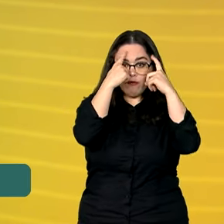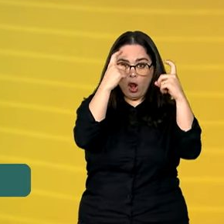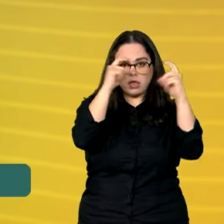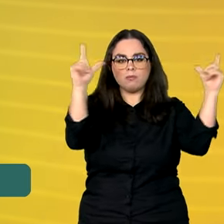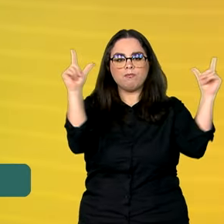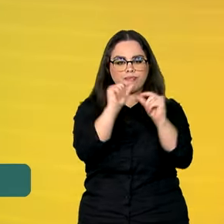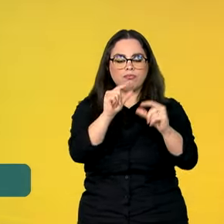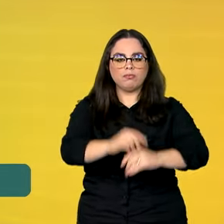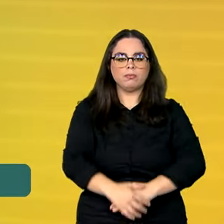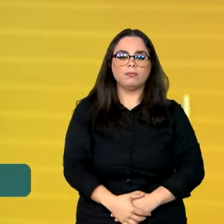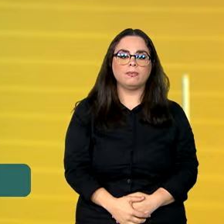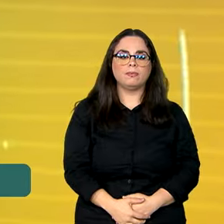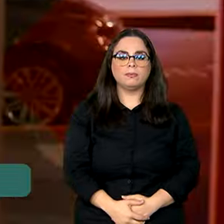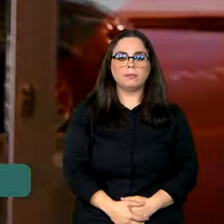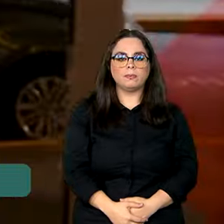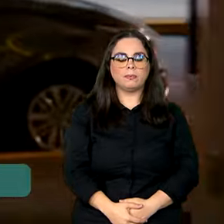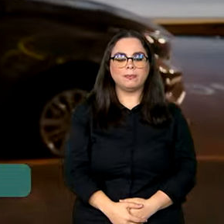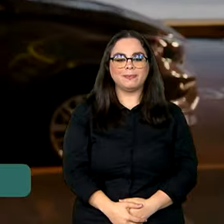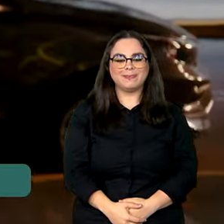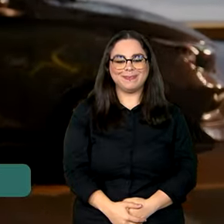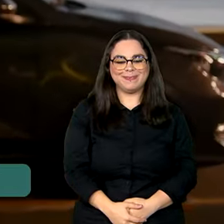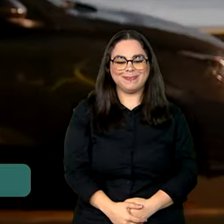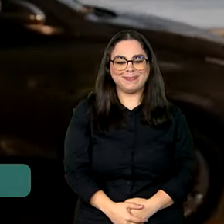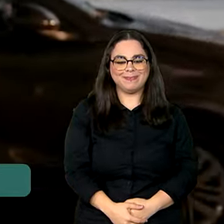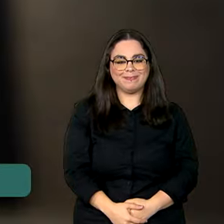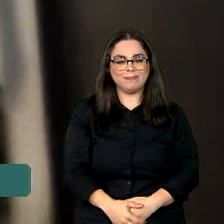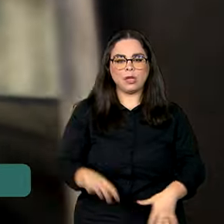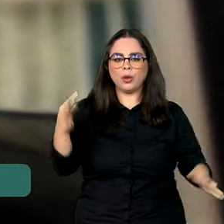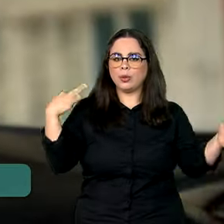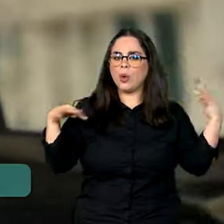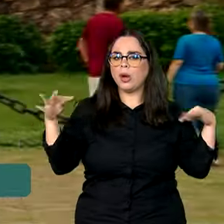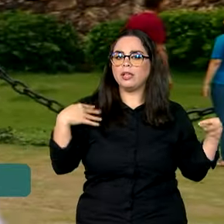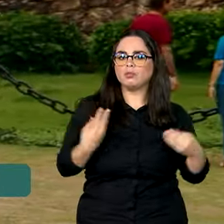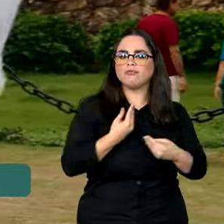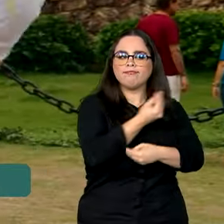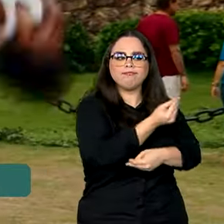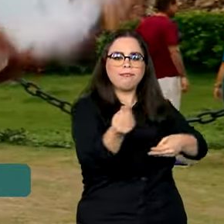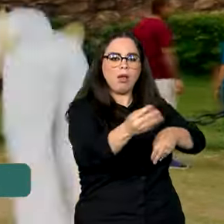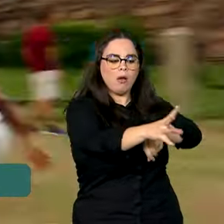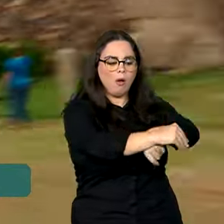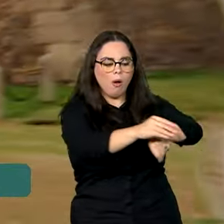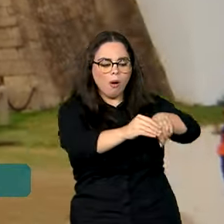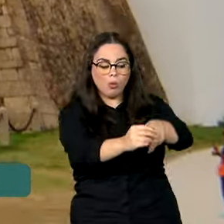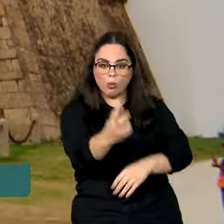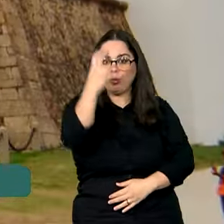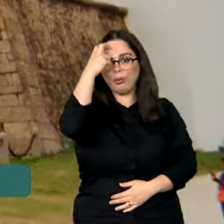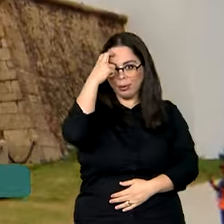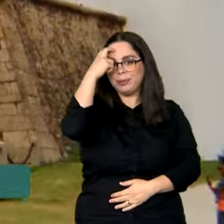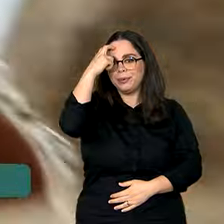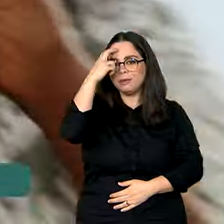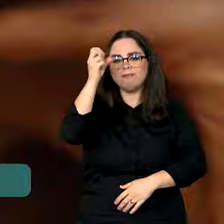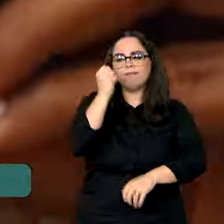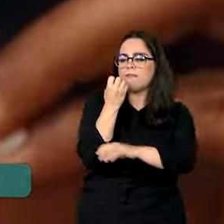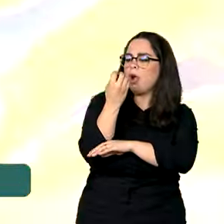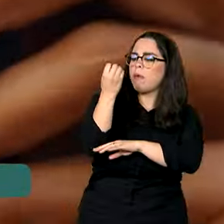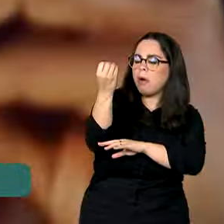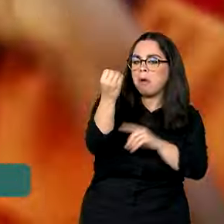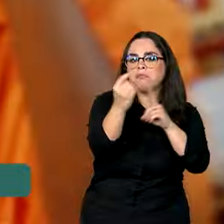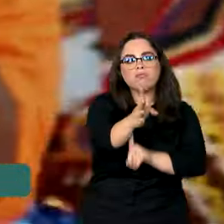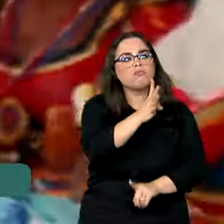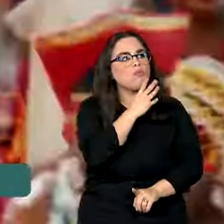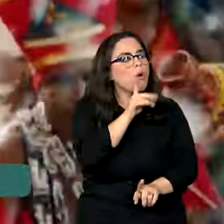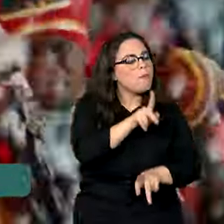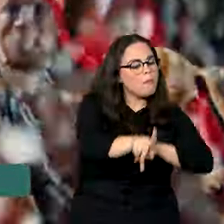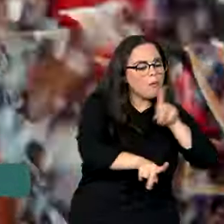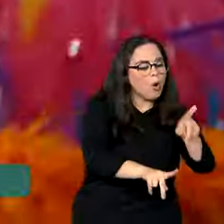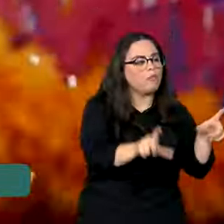no combate à violência. O turismo traz conhecimento e cultura. Quem viaja conhece novos